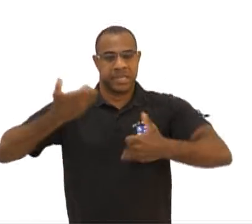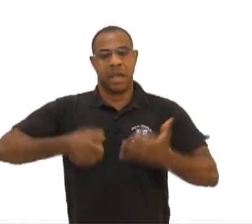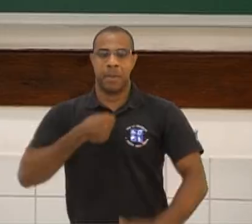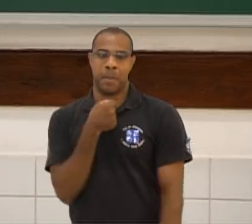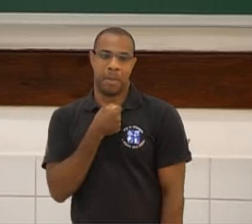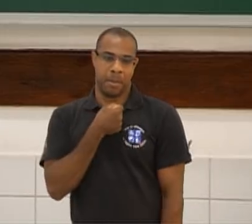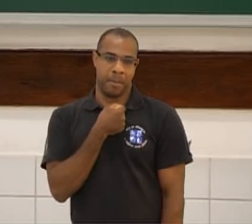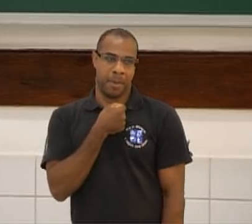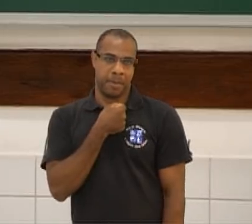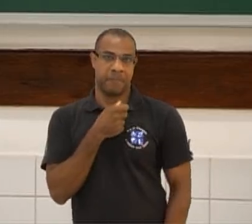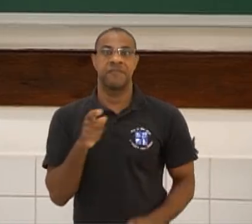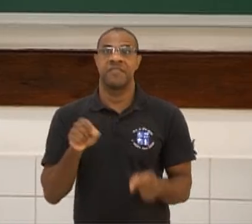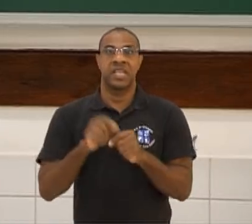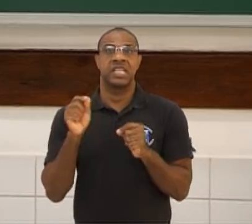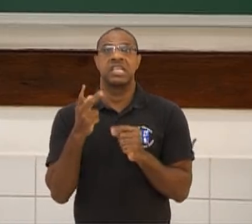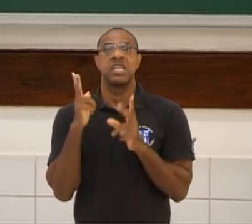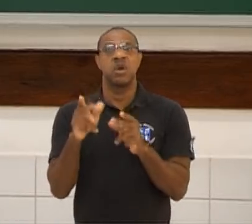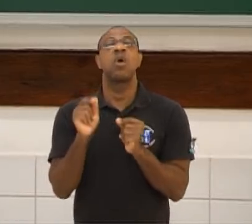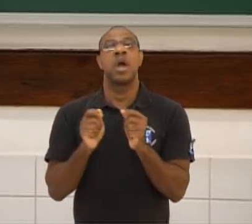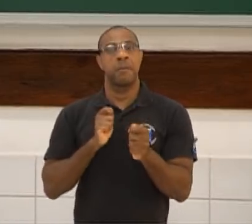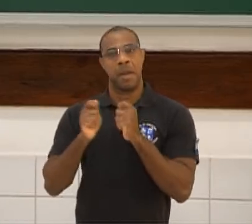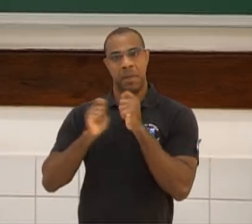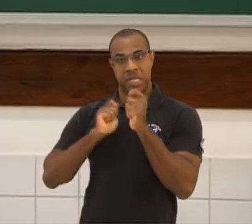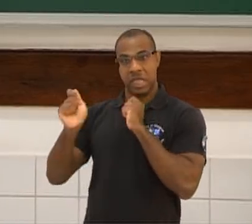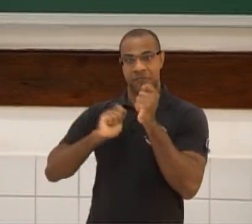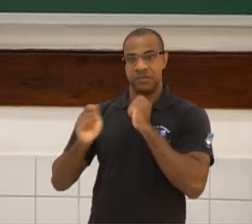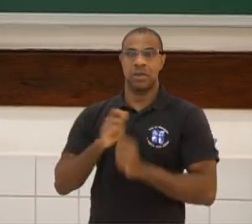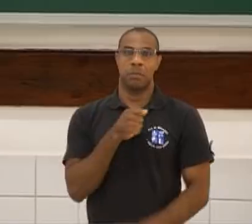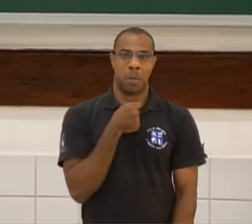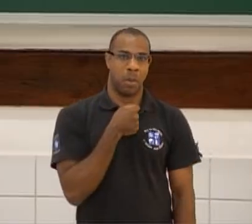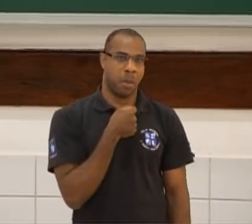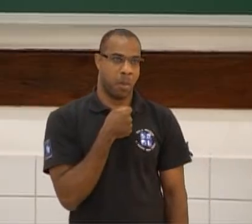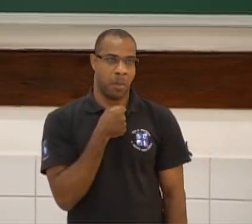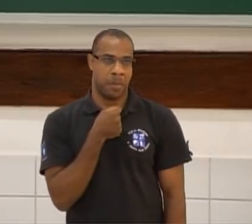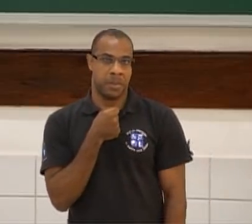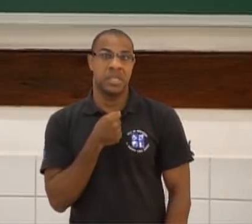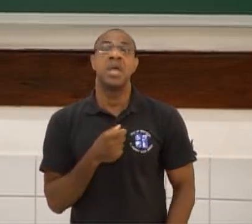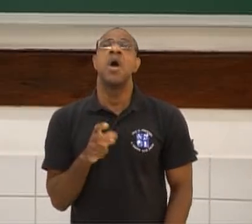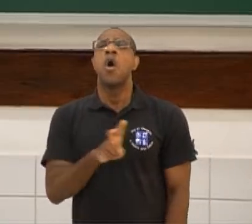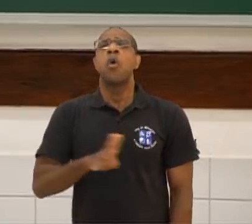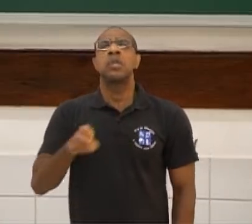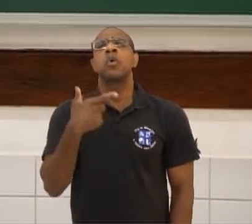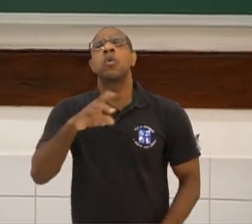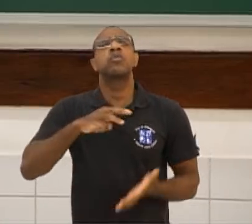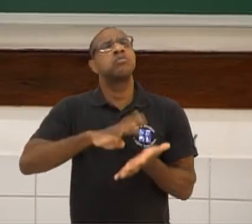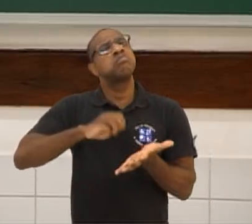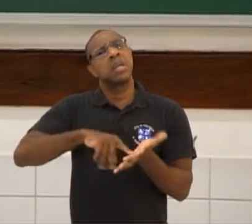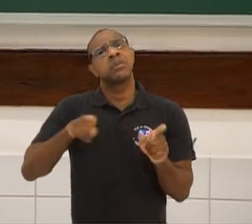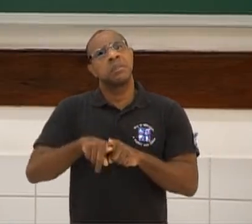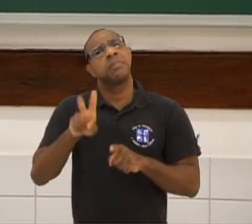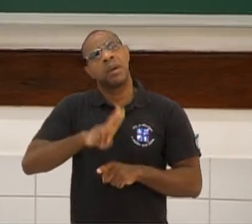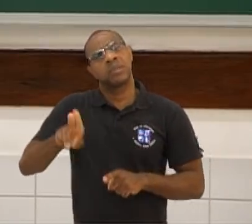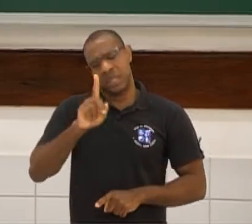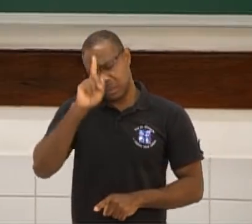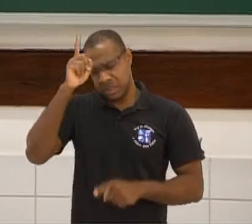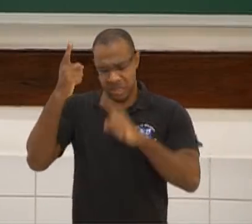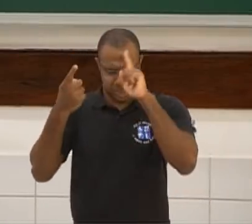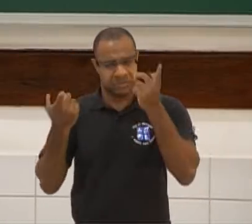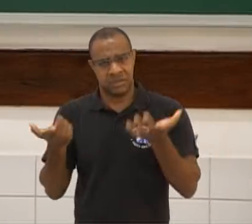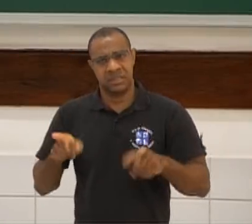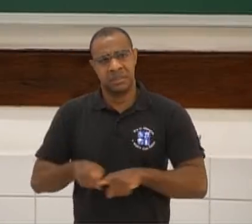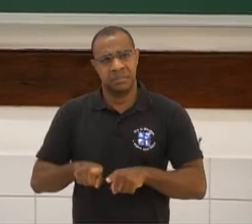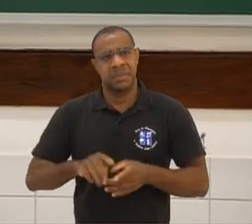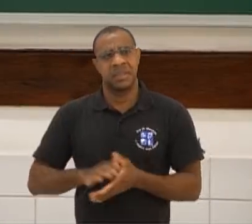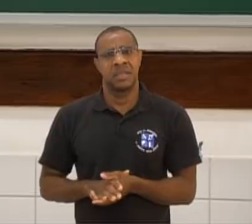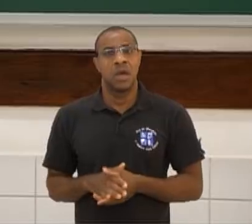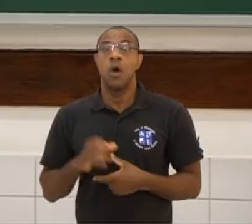usando, digamos, uma entrevista, né? Falando num áudio, ou usando outros métodos que você pode usar, né, para se criar essa história. Você pode pegar uma história